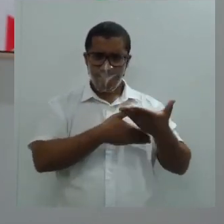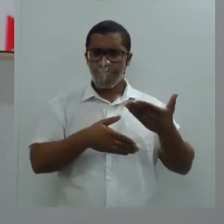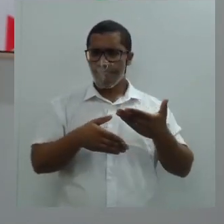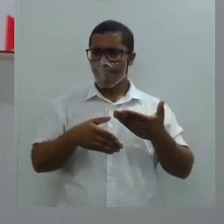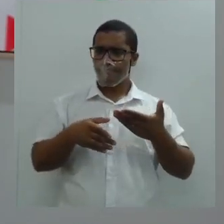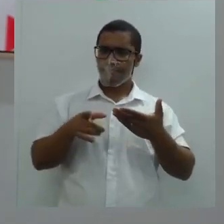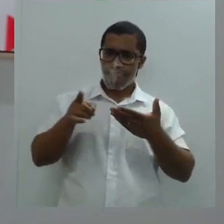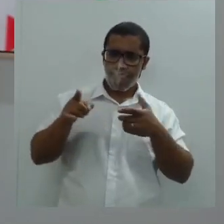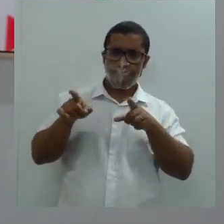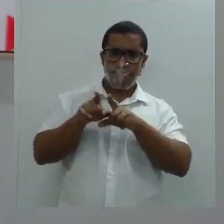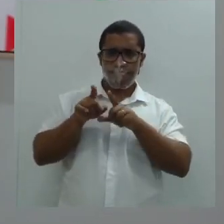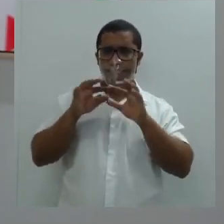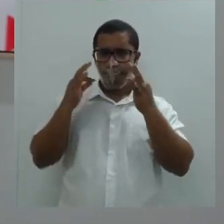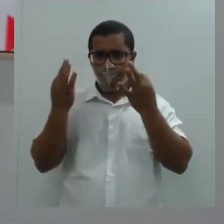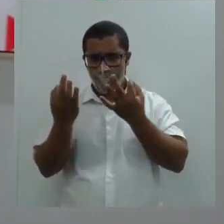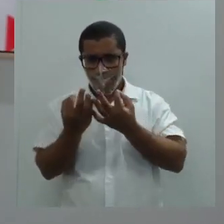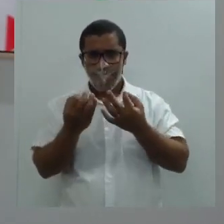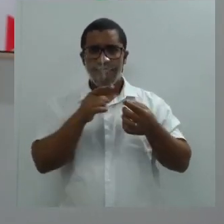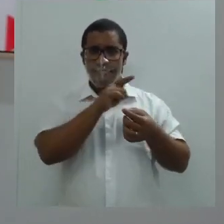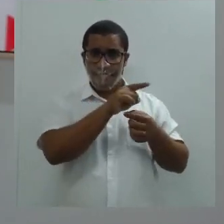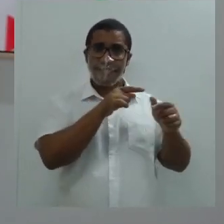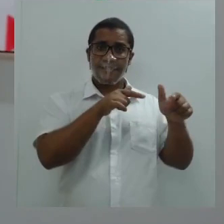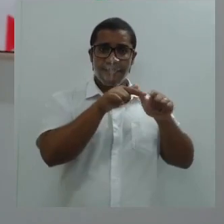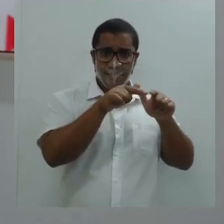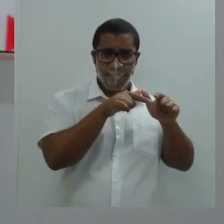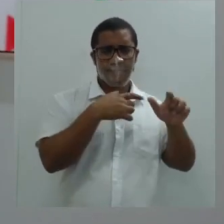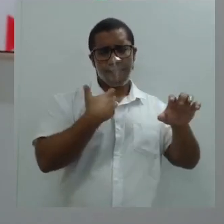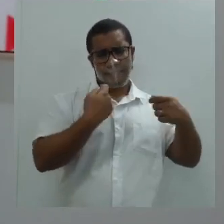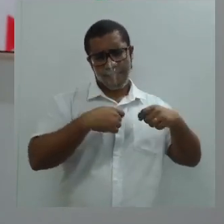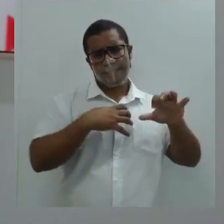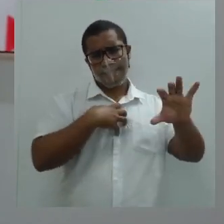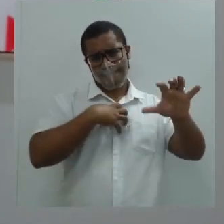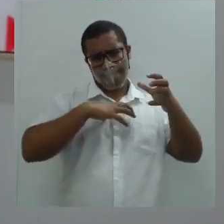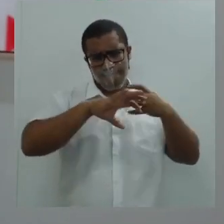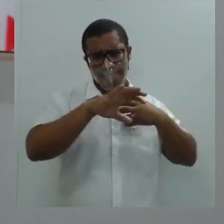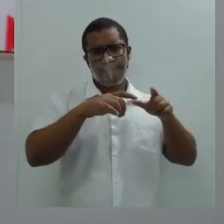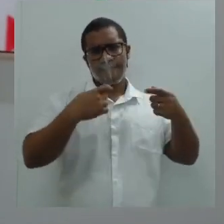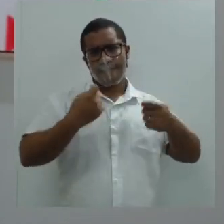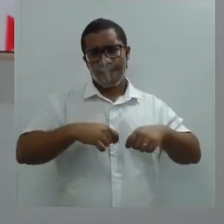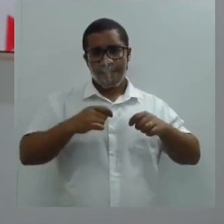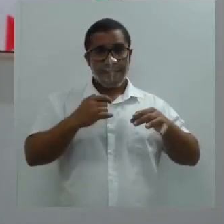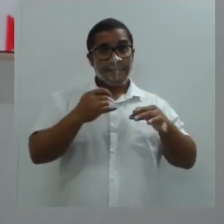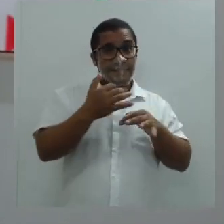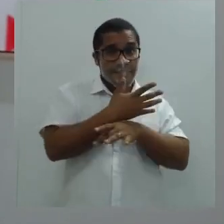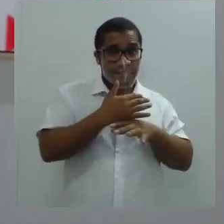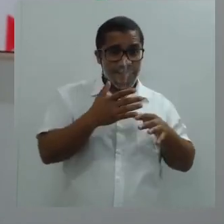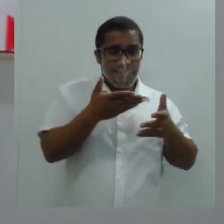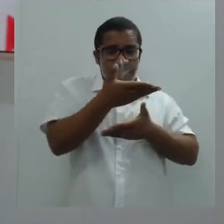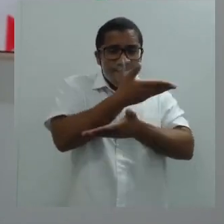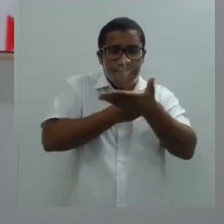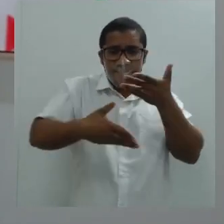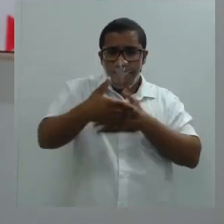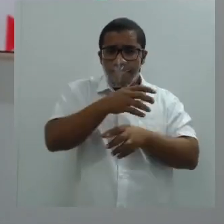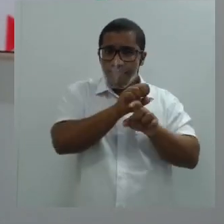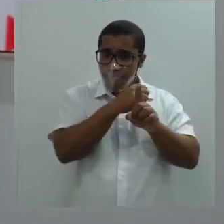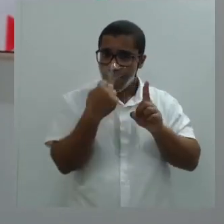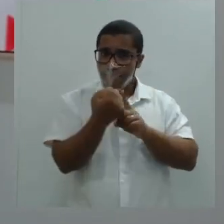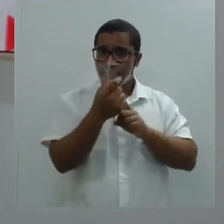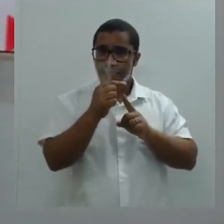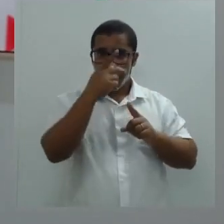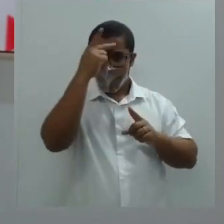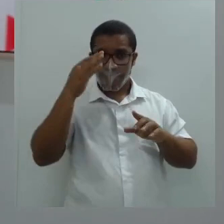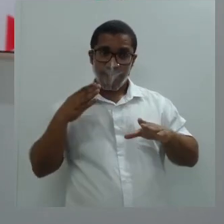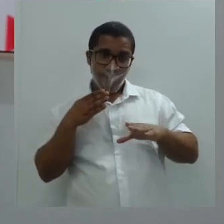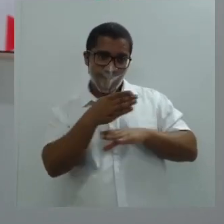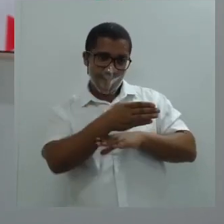ambiente de trabalho, tá certo, gente? Então, interações sociais na cidade, ela está relacionada com isso aí, não é? Uma pessoa ir para o